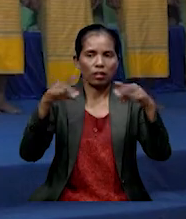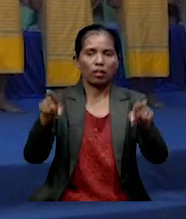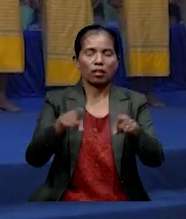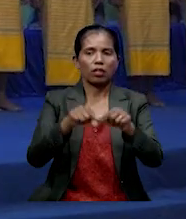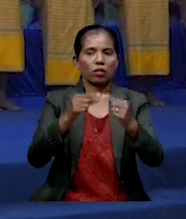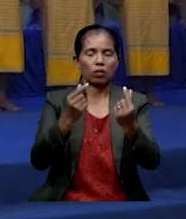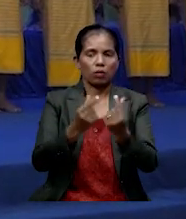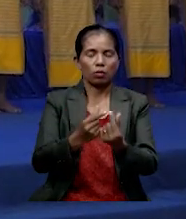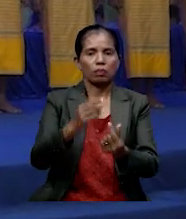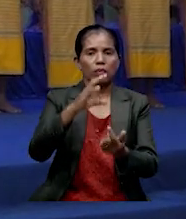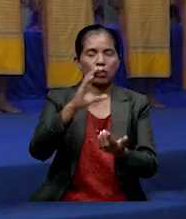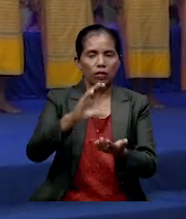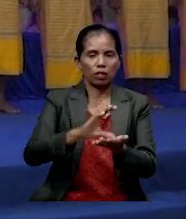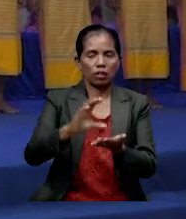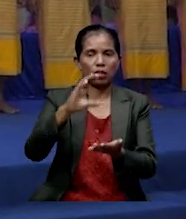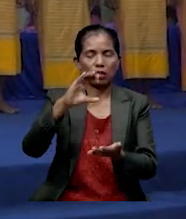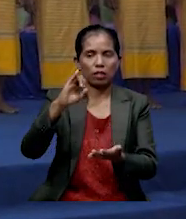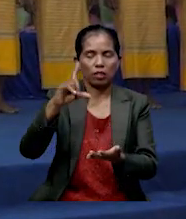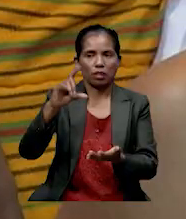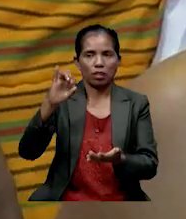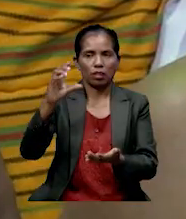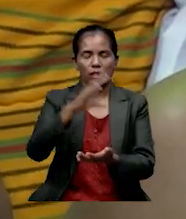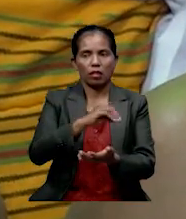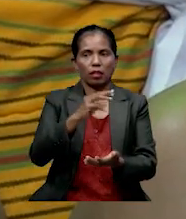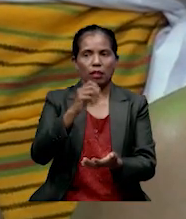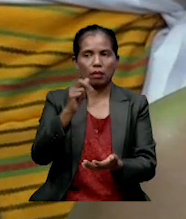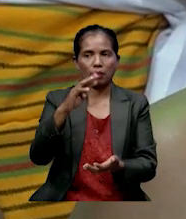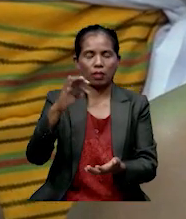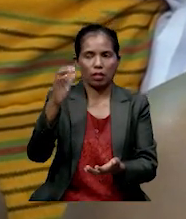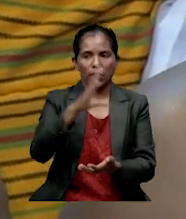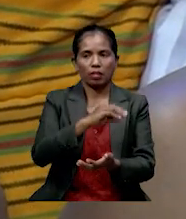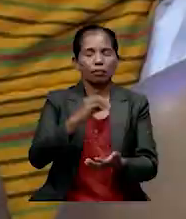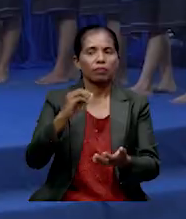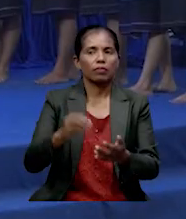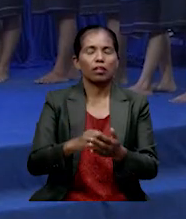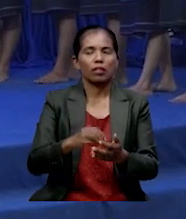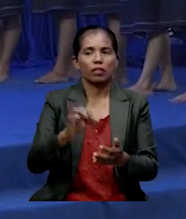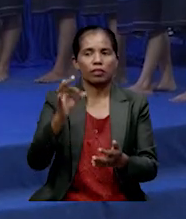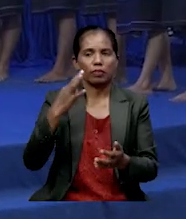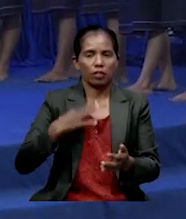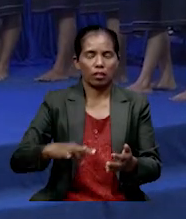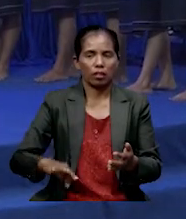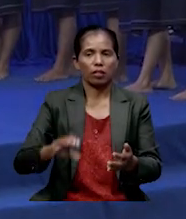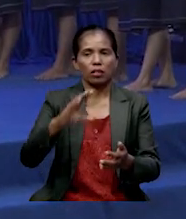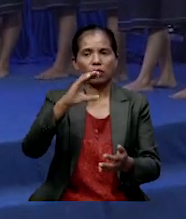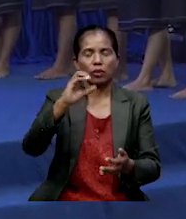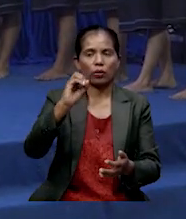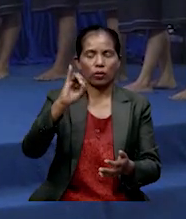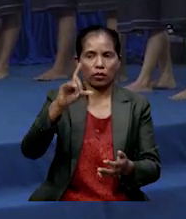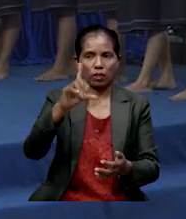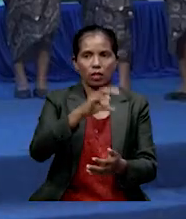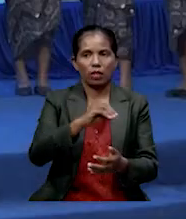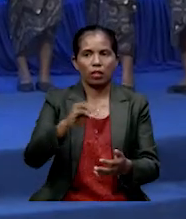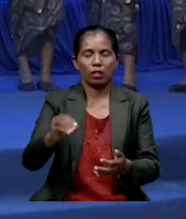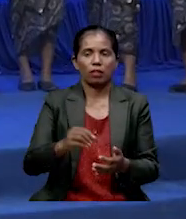grupo Santa Cecília, Maria Auxiliadora, Brilha Acadêmica, Fraternity Choir, Magnífica Choir, no